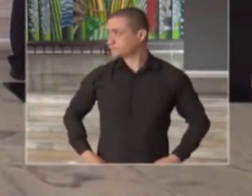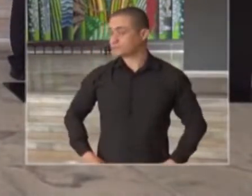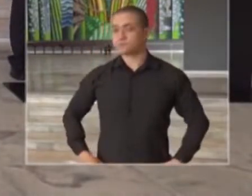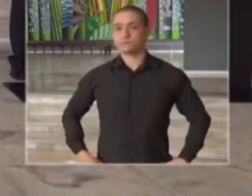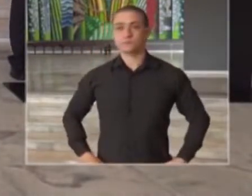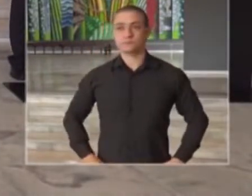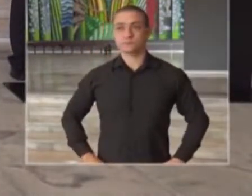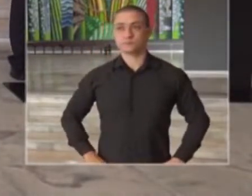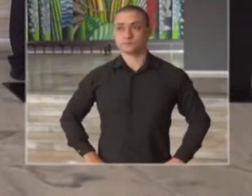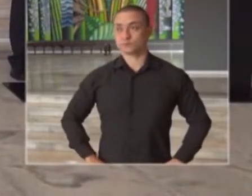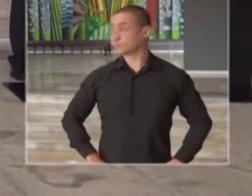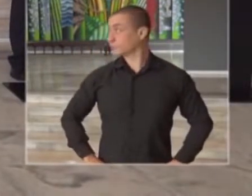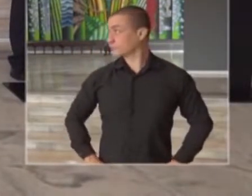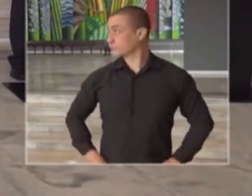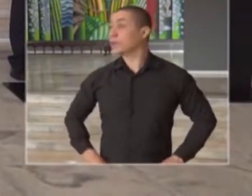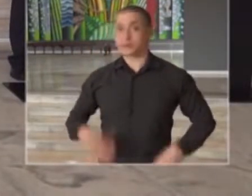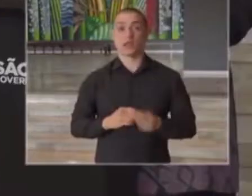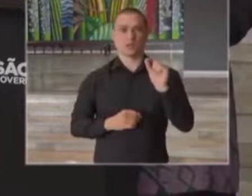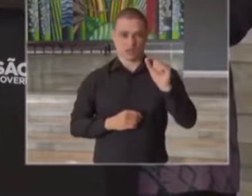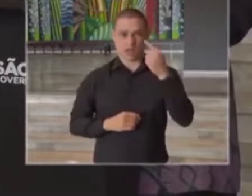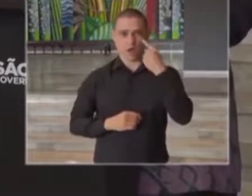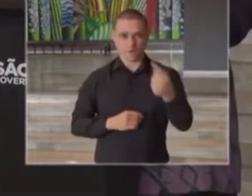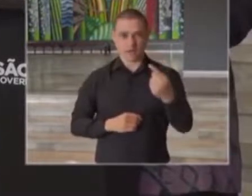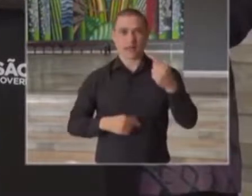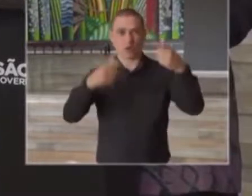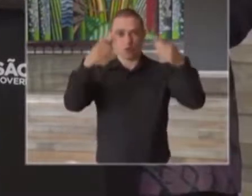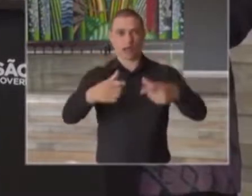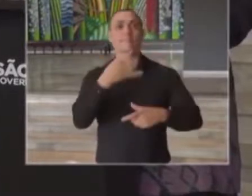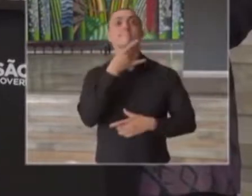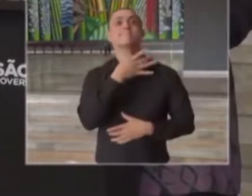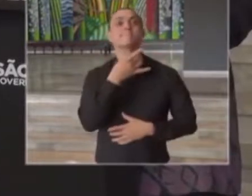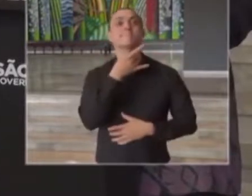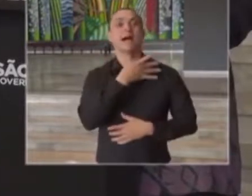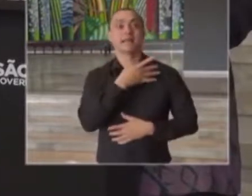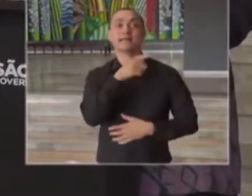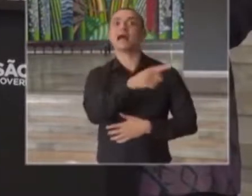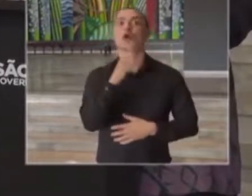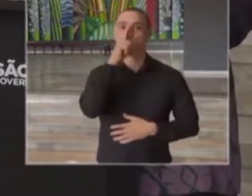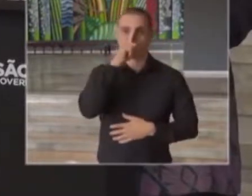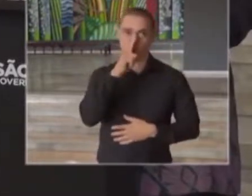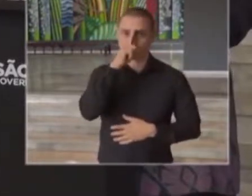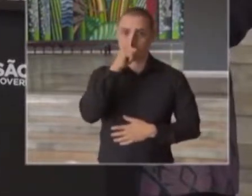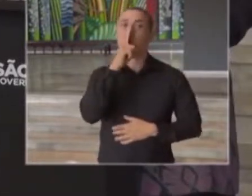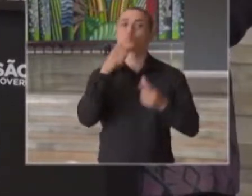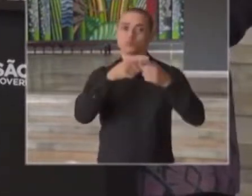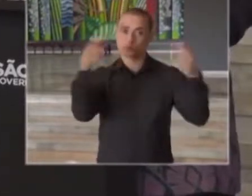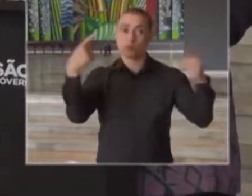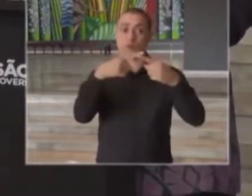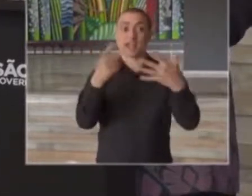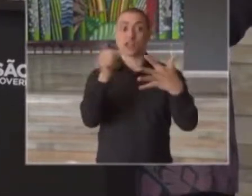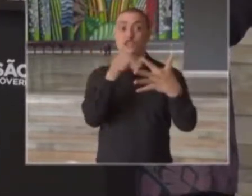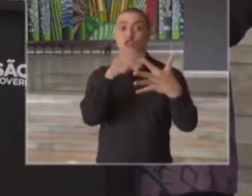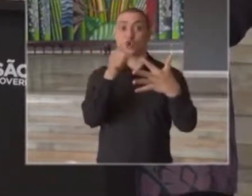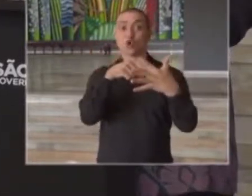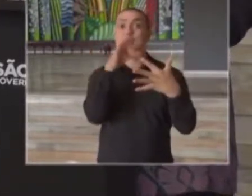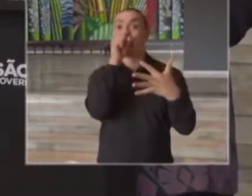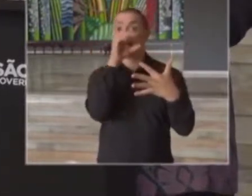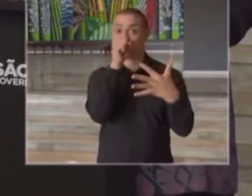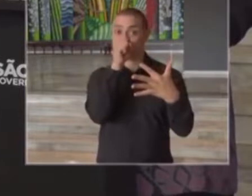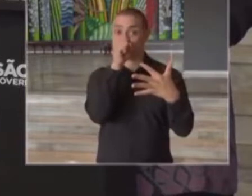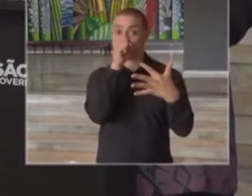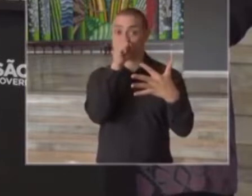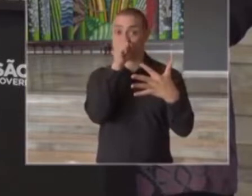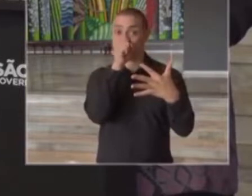que determinava uma restrição maior. Marília tem um risco ainda expressivo por estar na fase 2, a fase laranja,